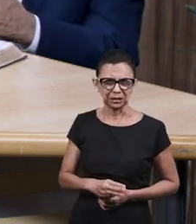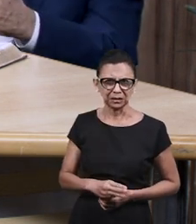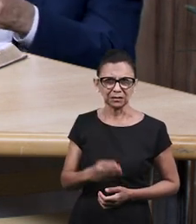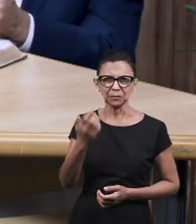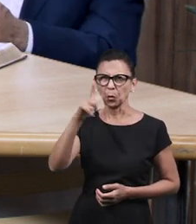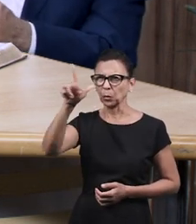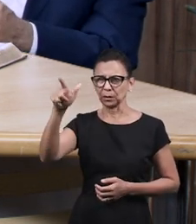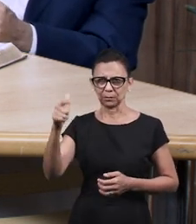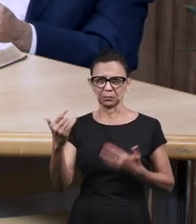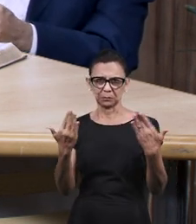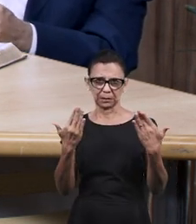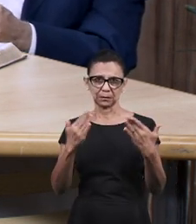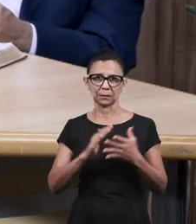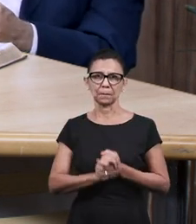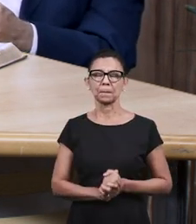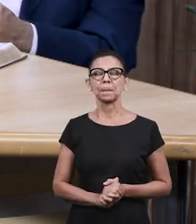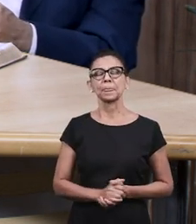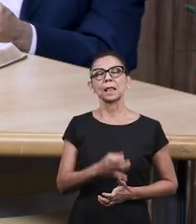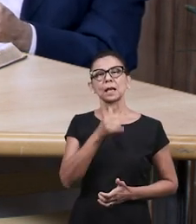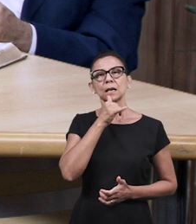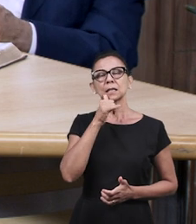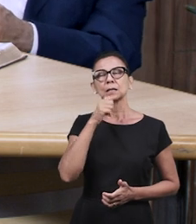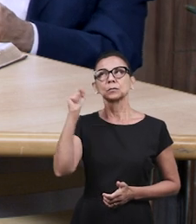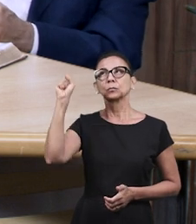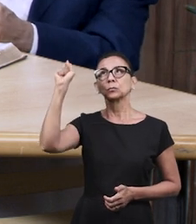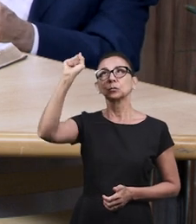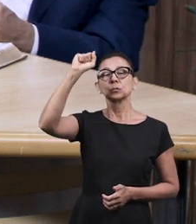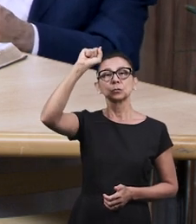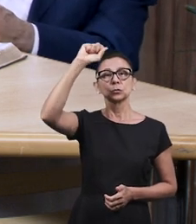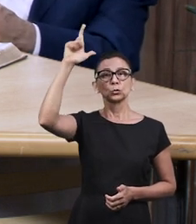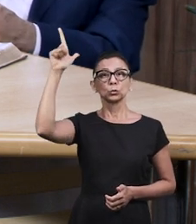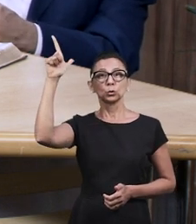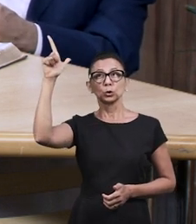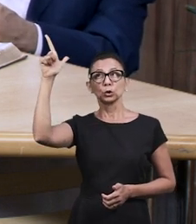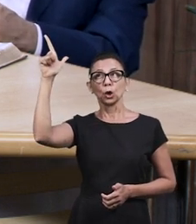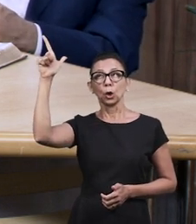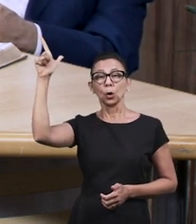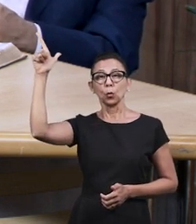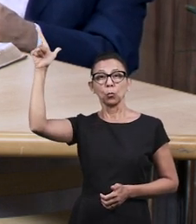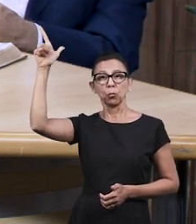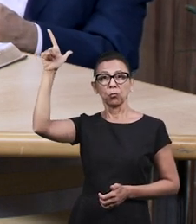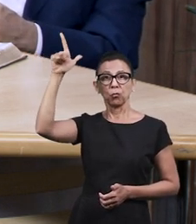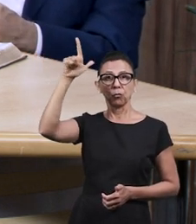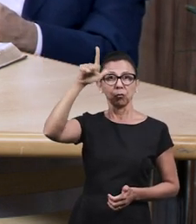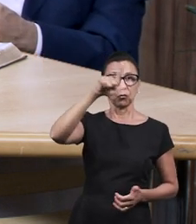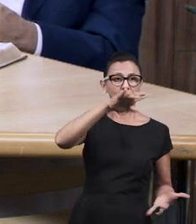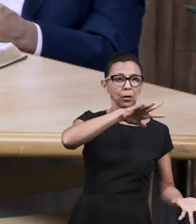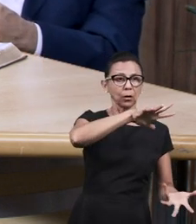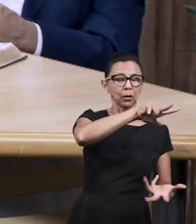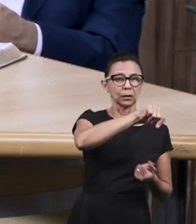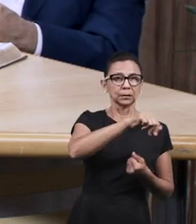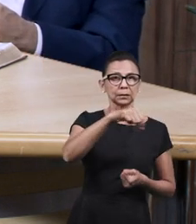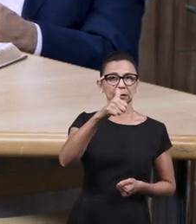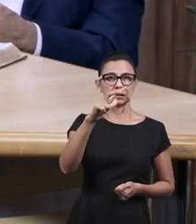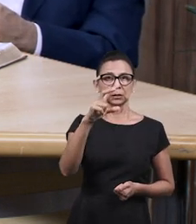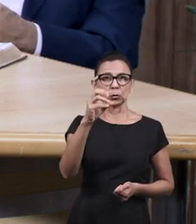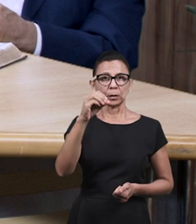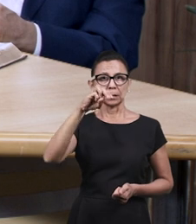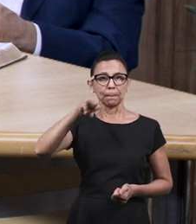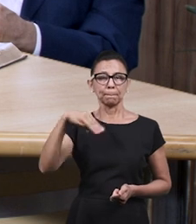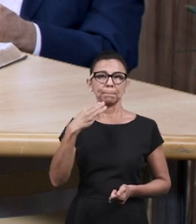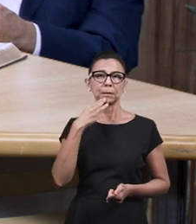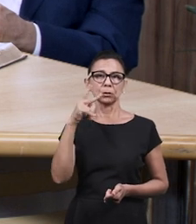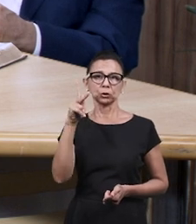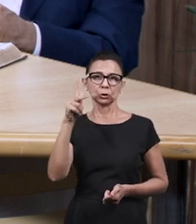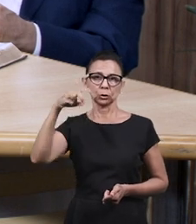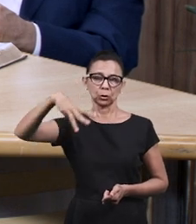se fazer outra comparação, do Sol à Terra, nós temos 150 milhões de quilômetros. Na velocidade